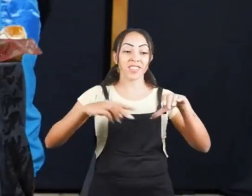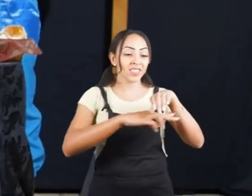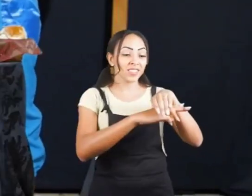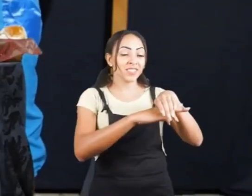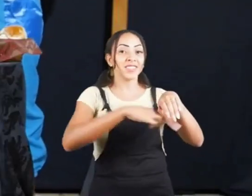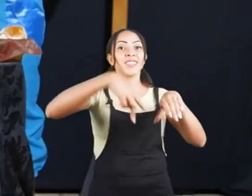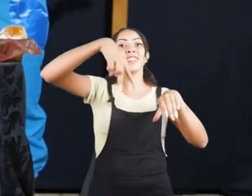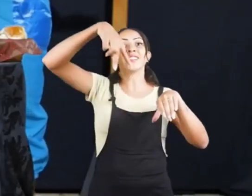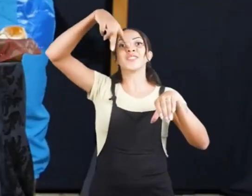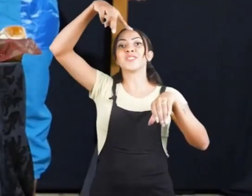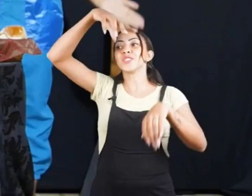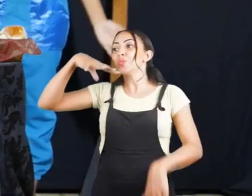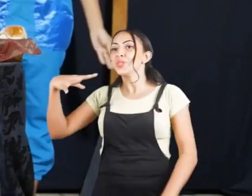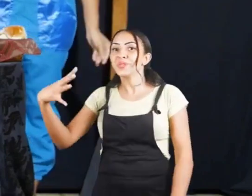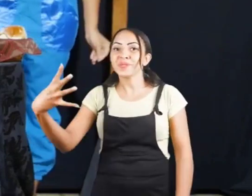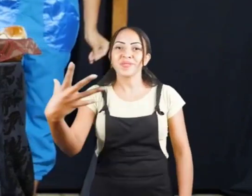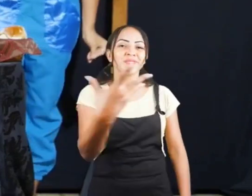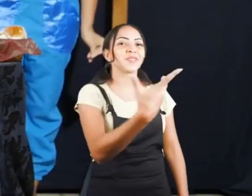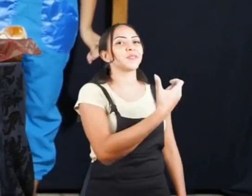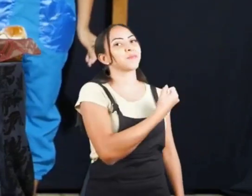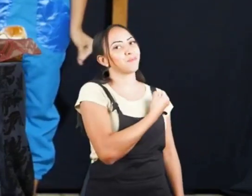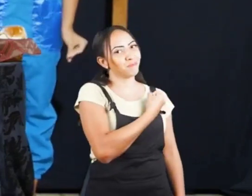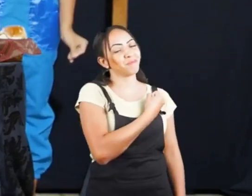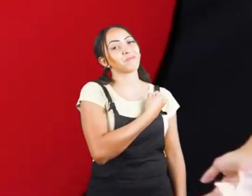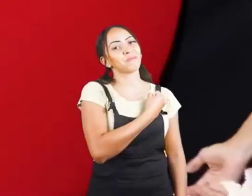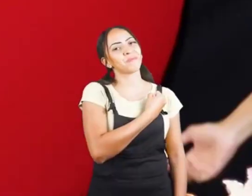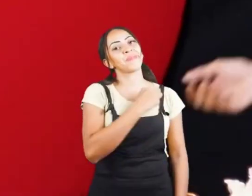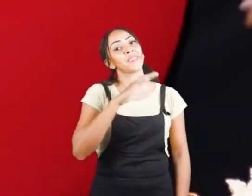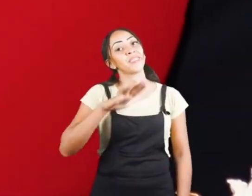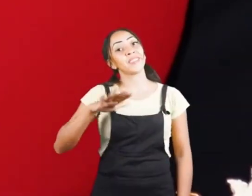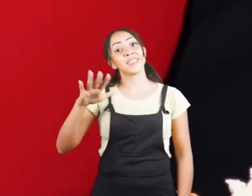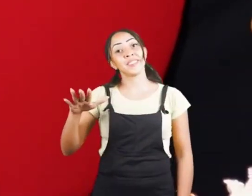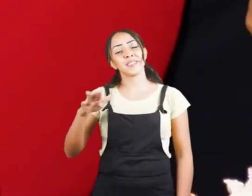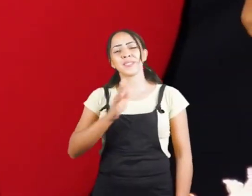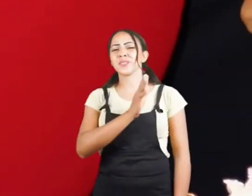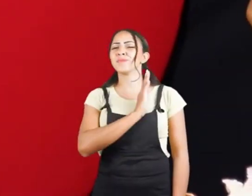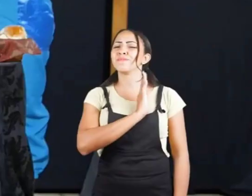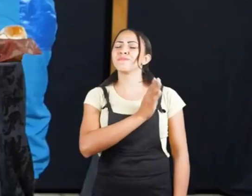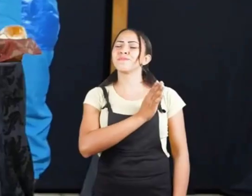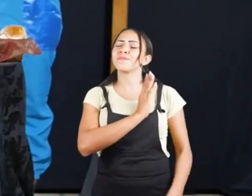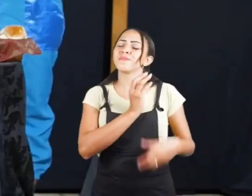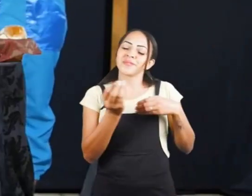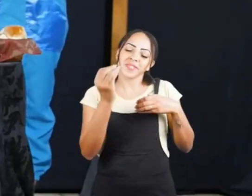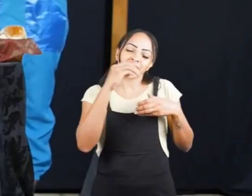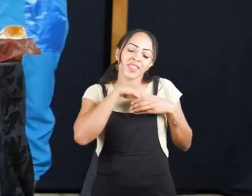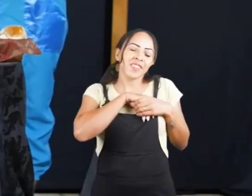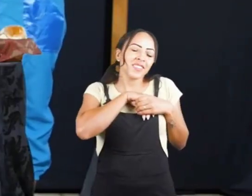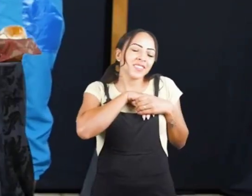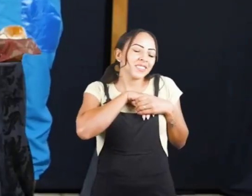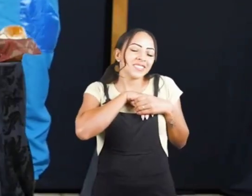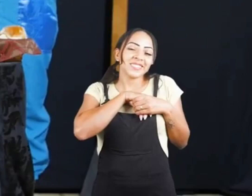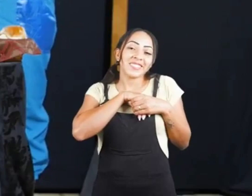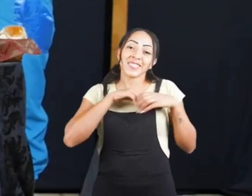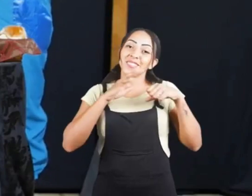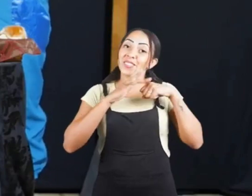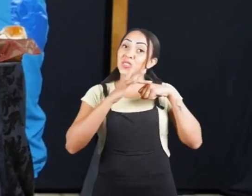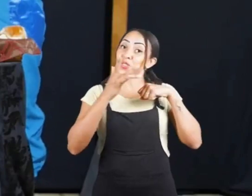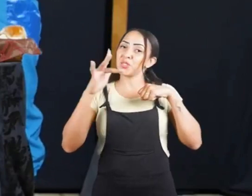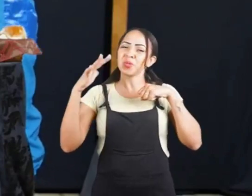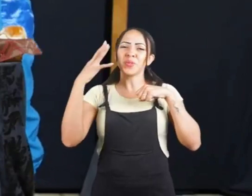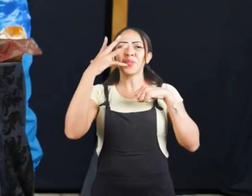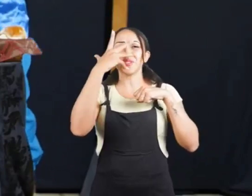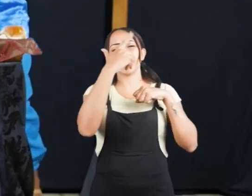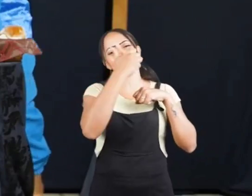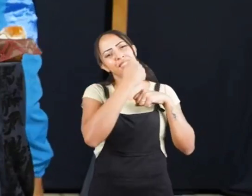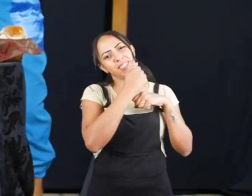salvar. Crianças, guardem em seu coração este lindo tesouro, que é o amor de